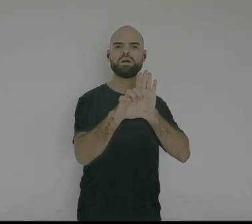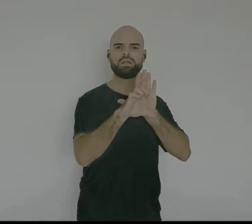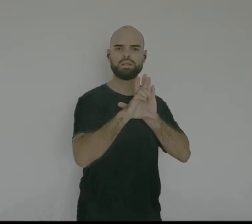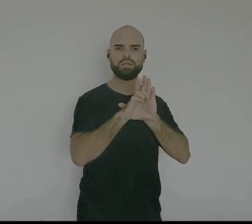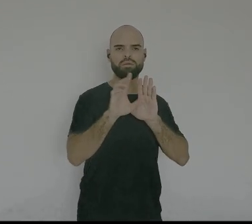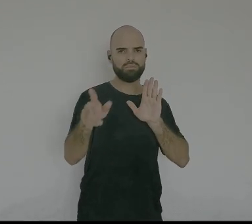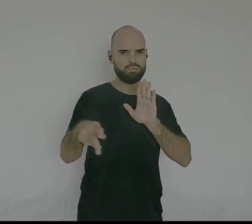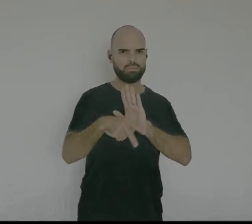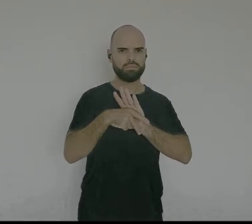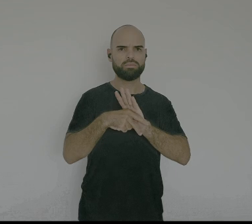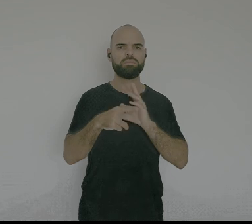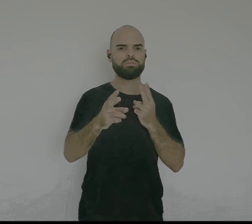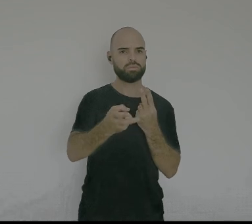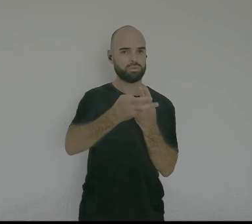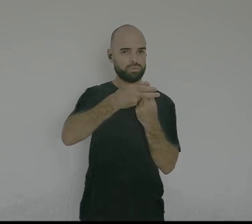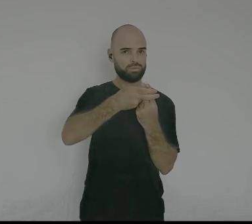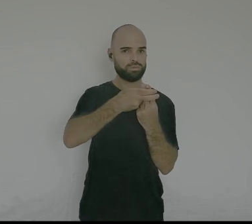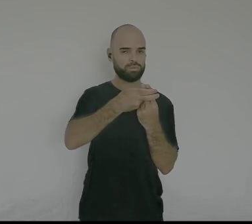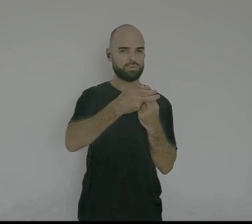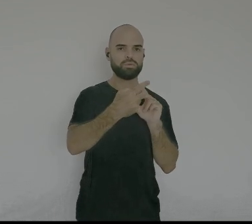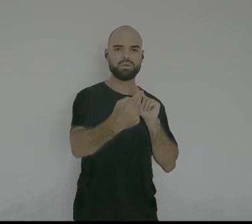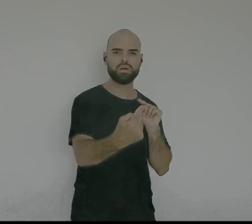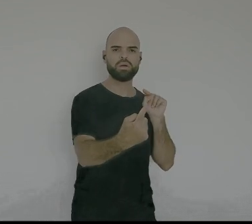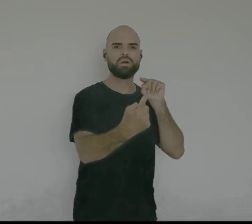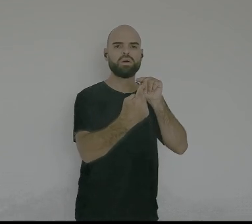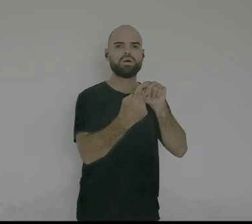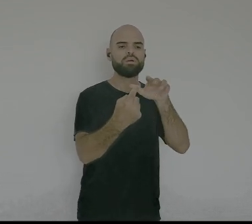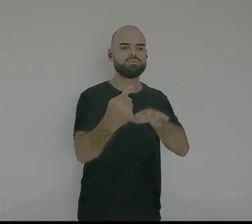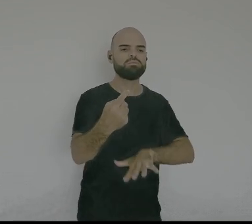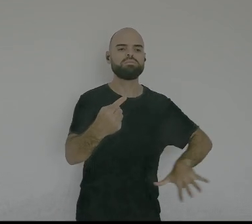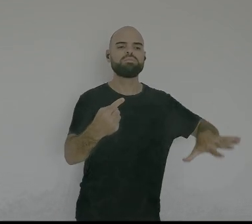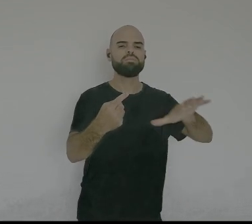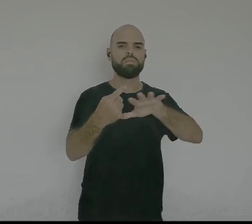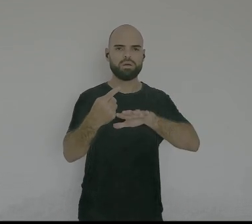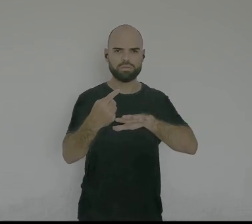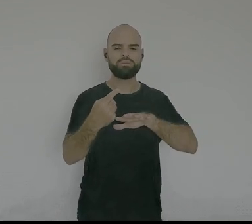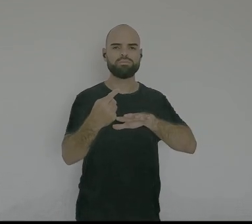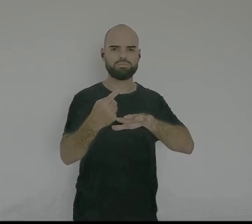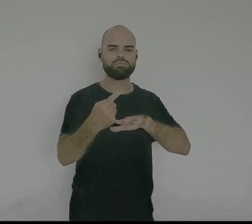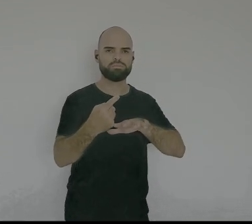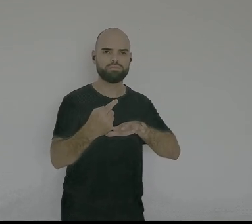regional integrado, que também, segundo a normativa do SUS,